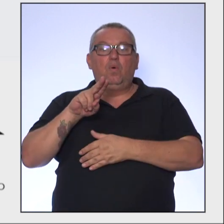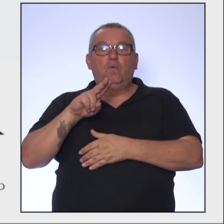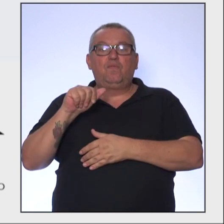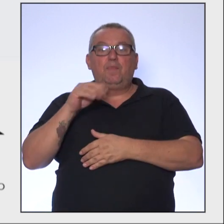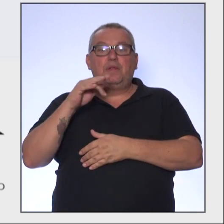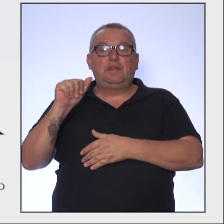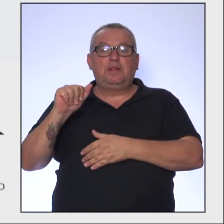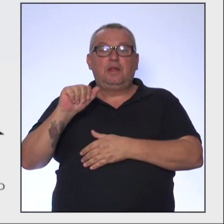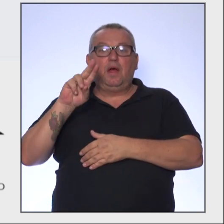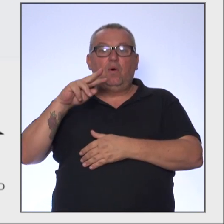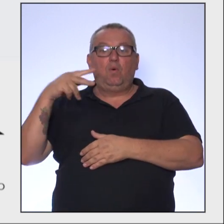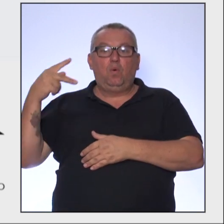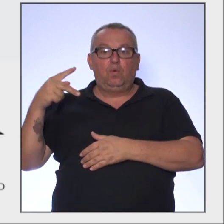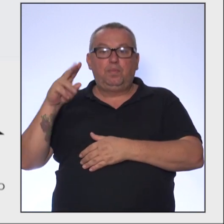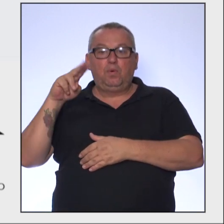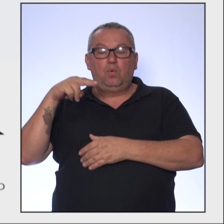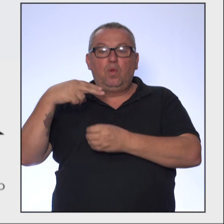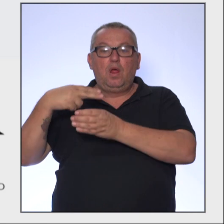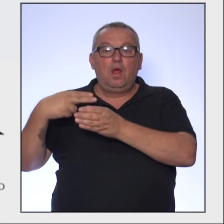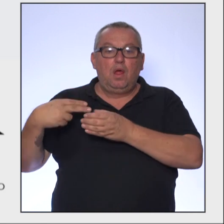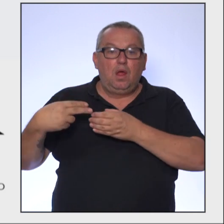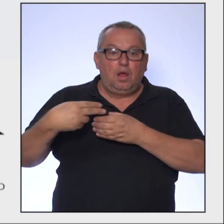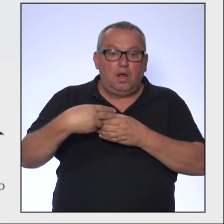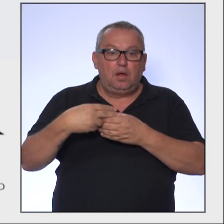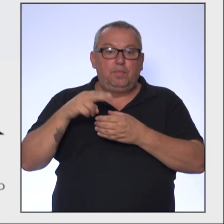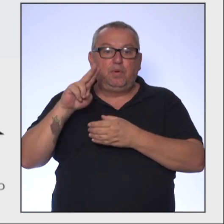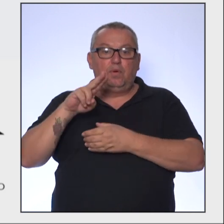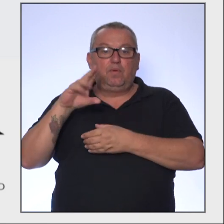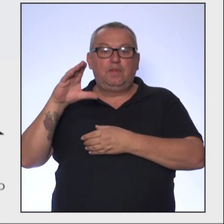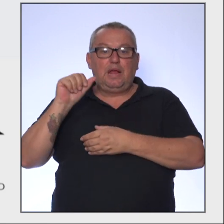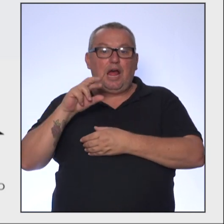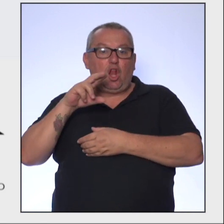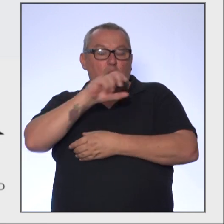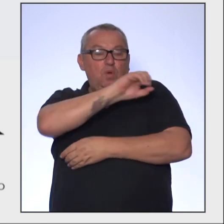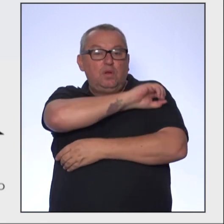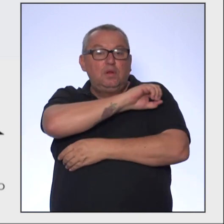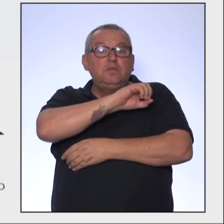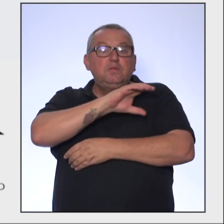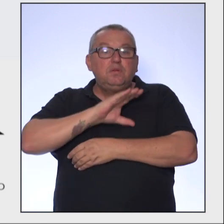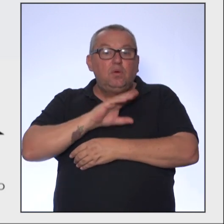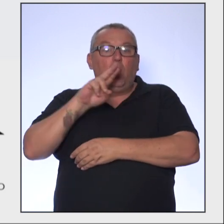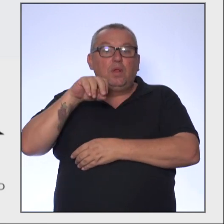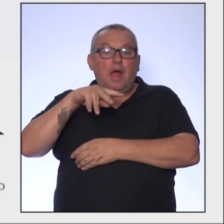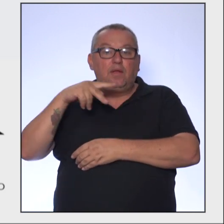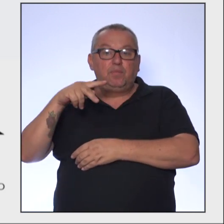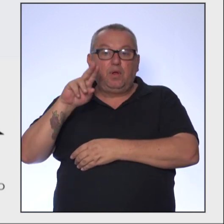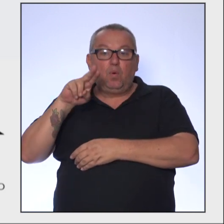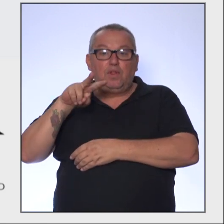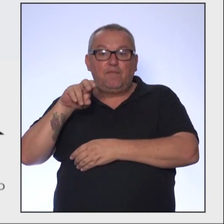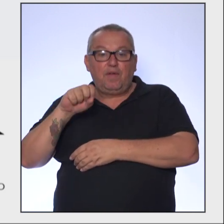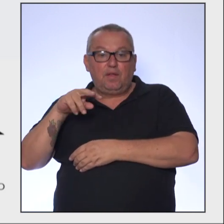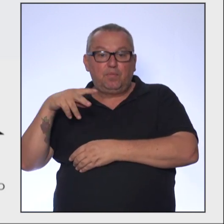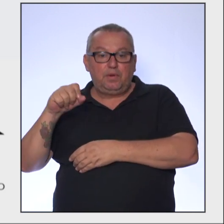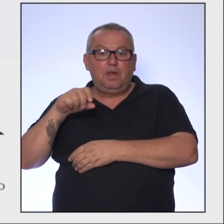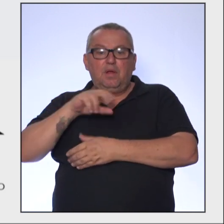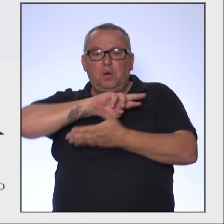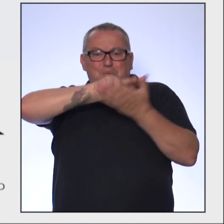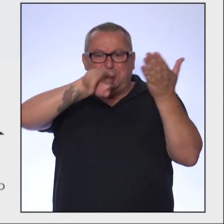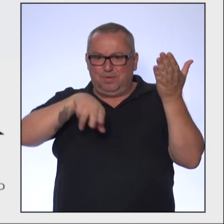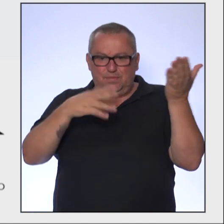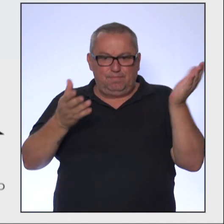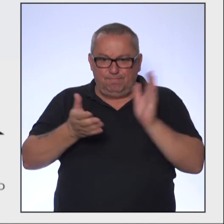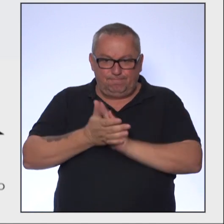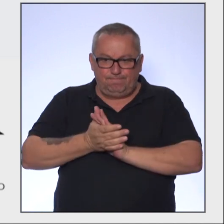ABC, a USP, Unicamp, Universidade Federal de São Carlos, Unesp, Univesp, ITA, FATEC,